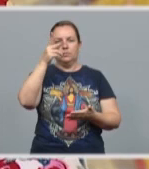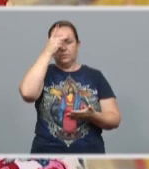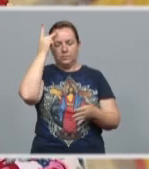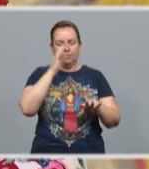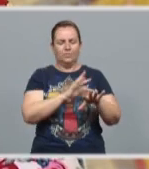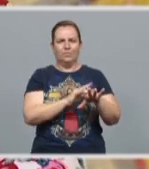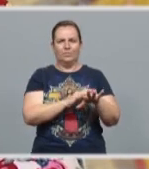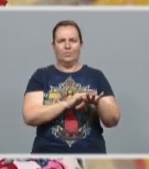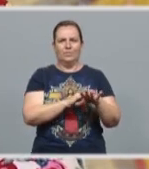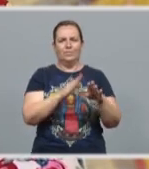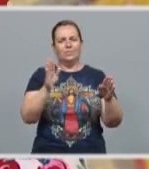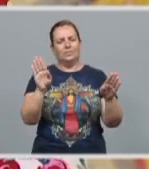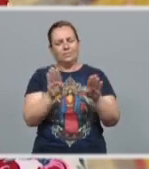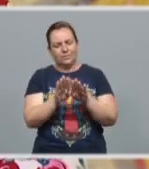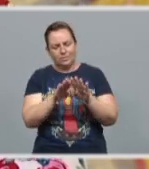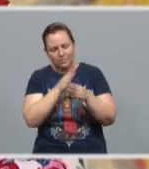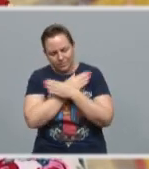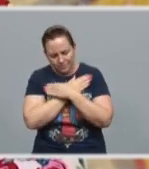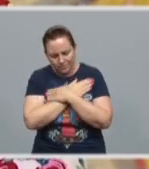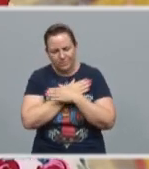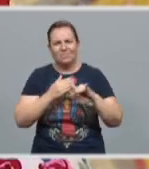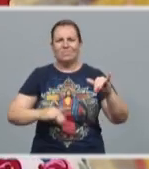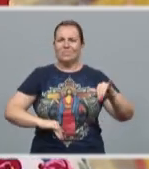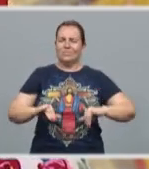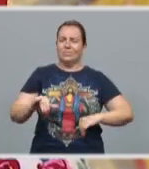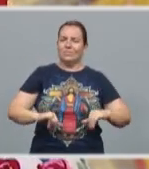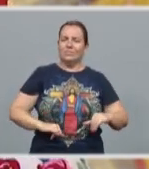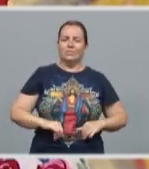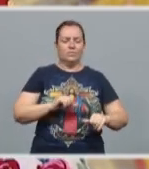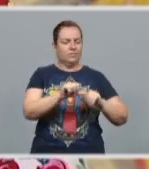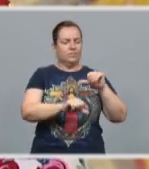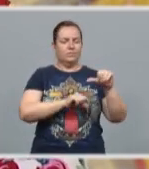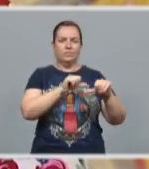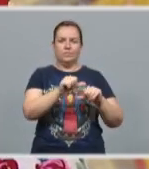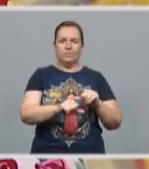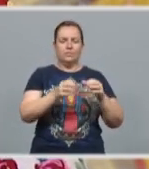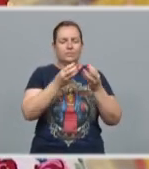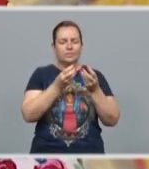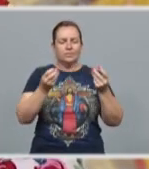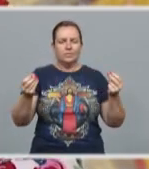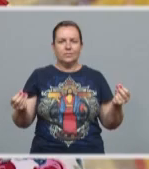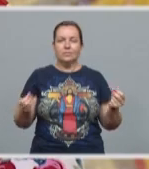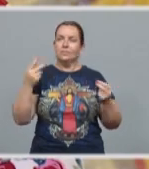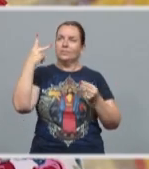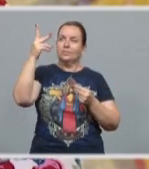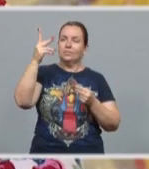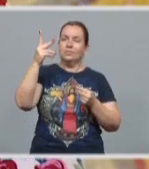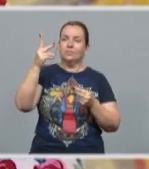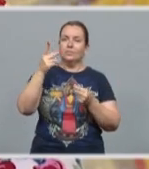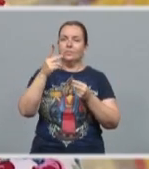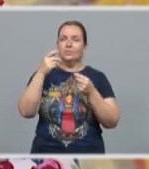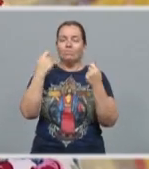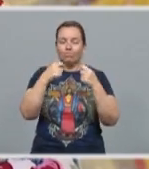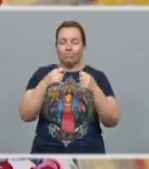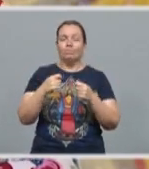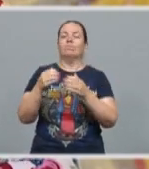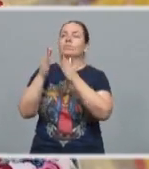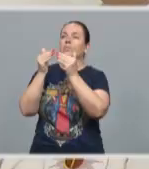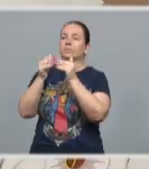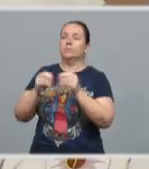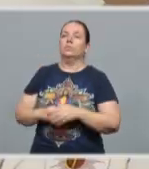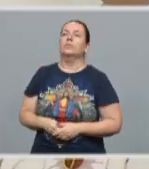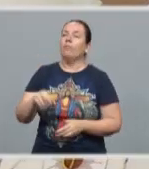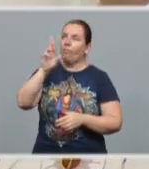enfermos, desempregados, sofredores, e tornai-nos sensíveis às suas necessidades, nós vos